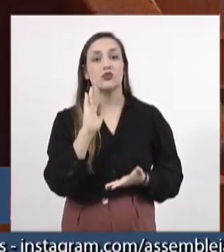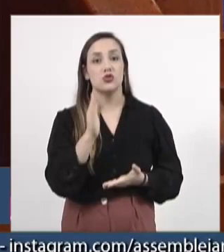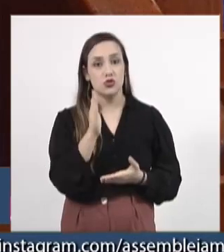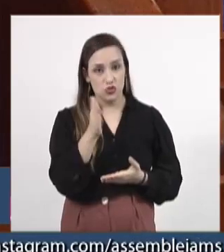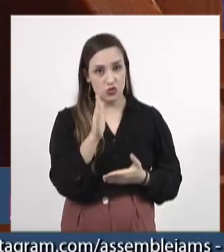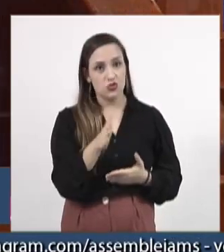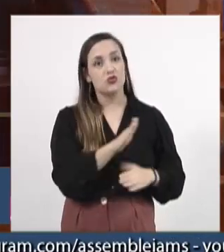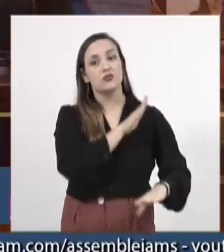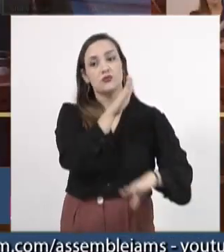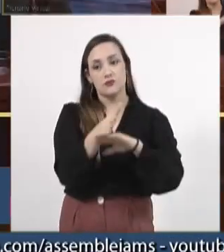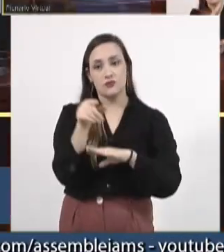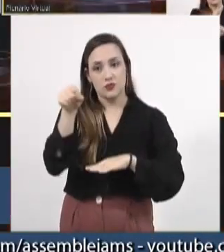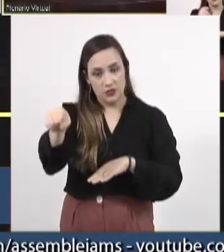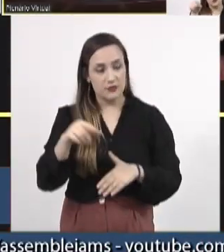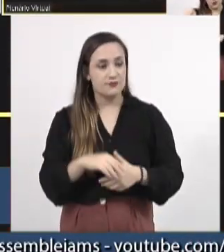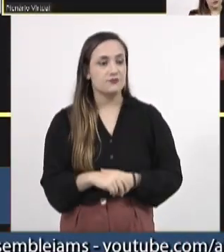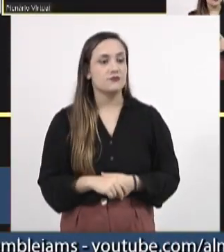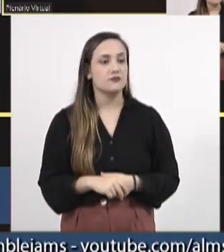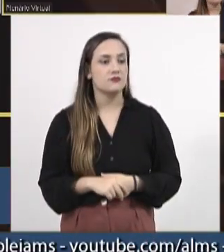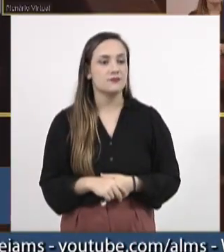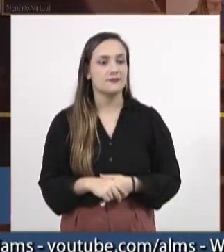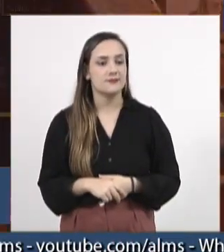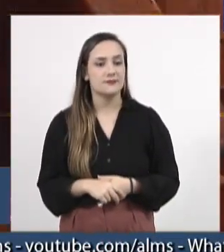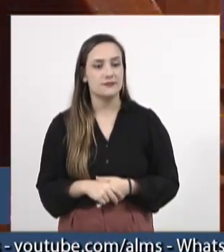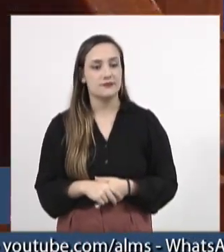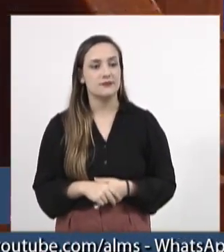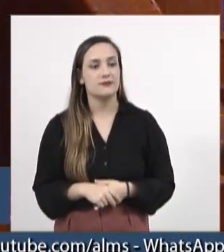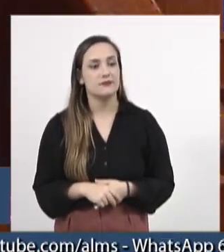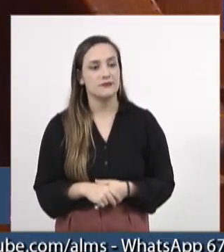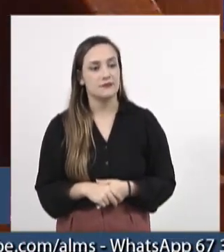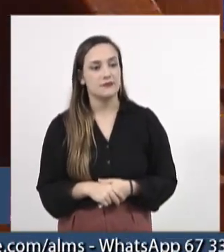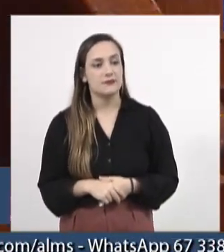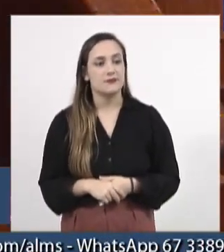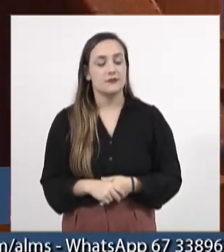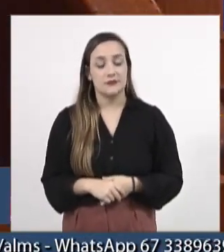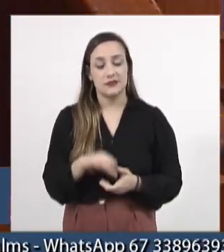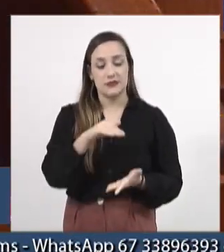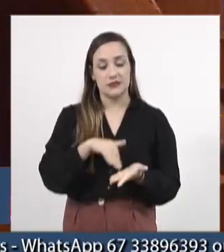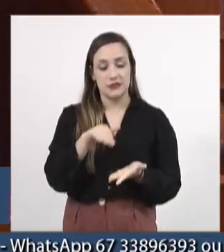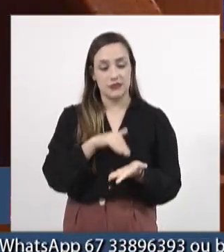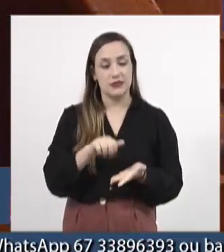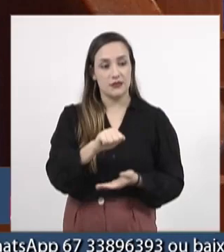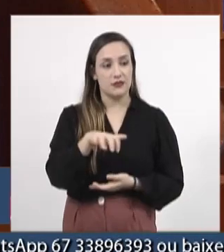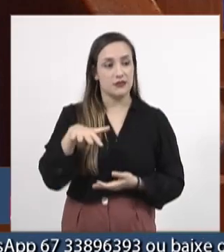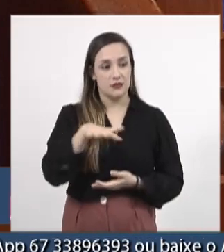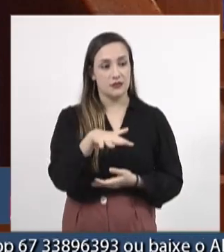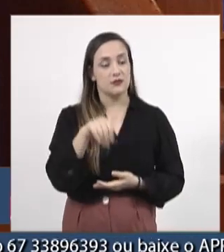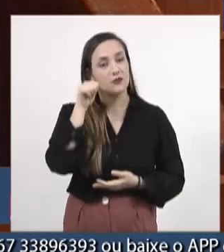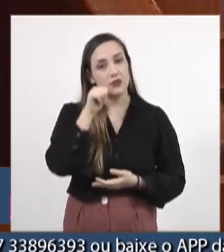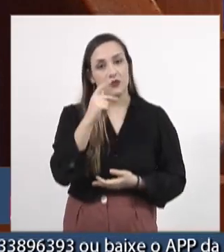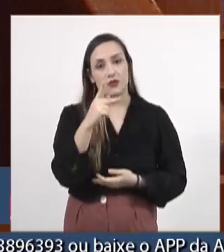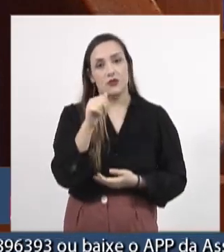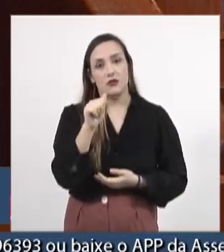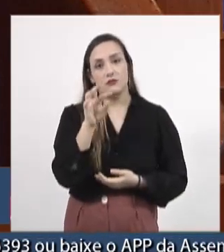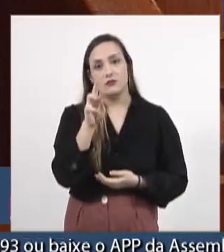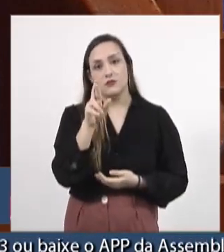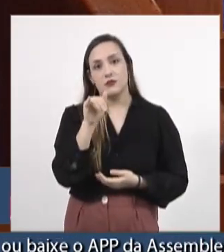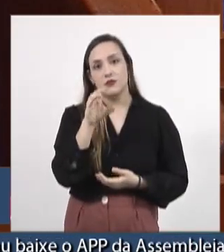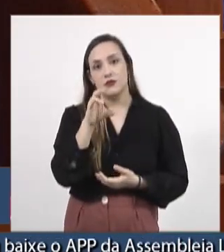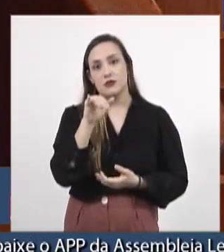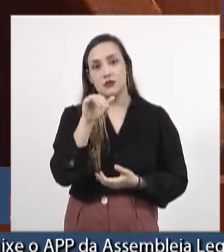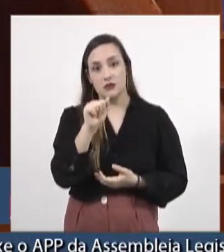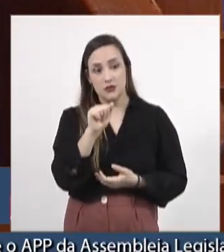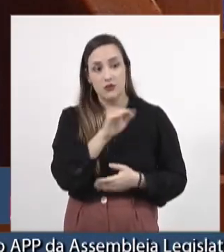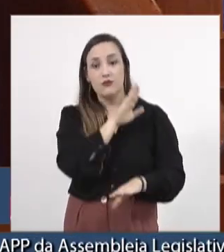lá, deputado Londres Machado, e a secretária de Assistência Social e Direitos Humanos, Patrícia Elias Cosolino, foi